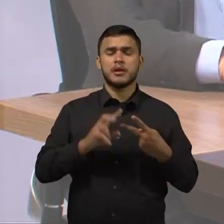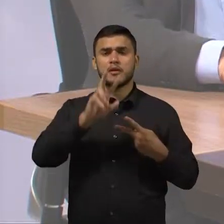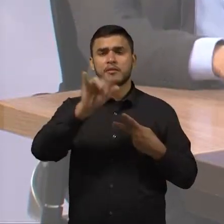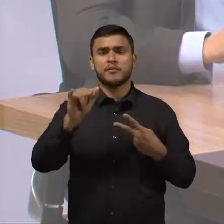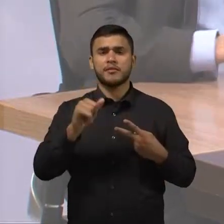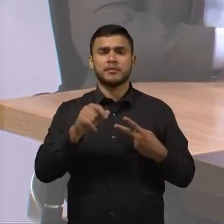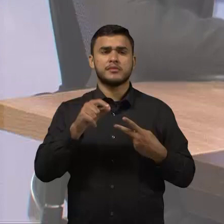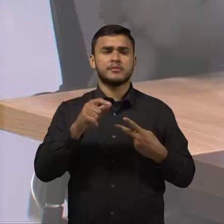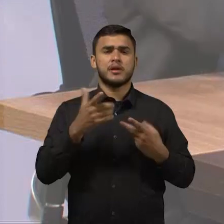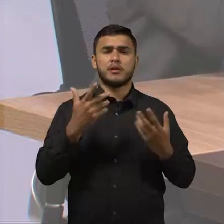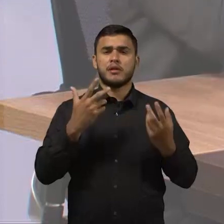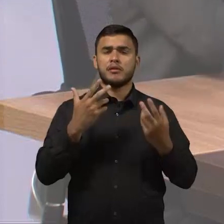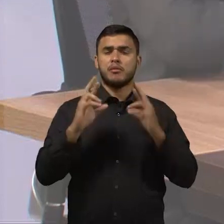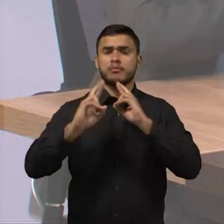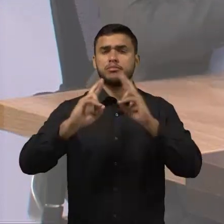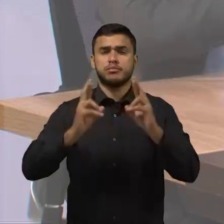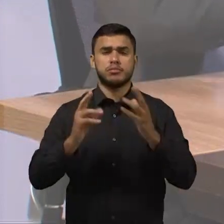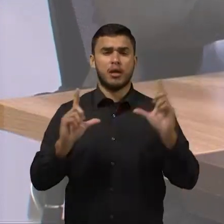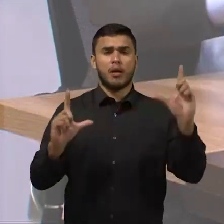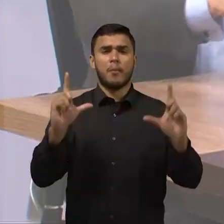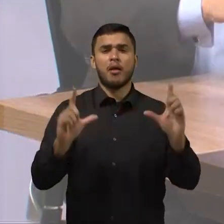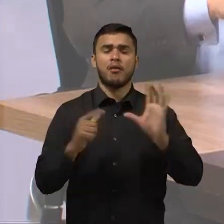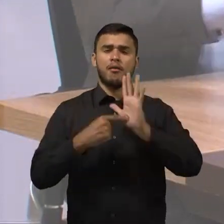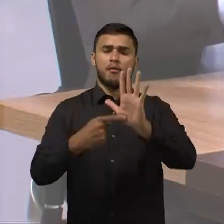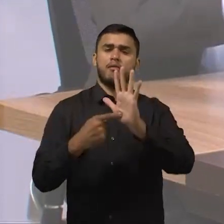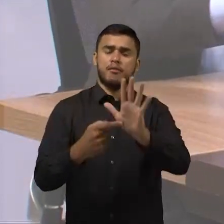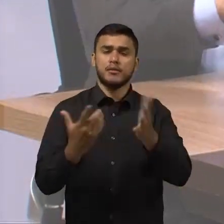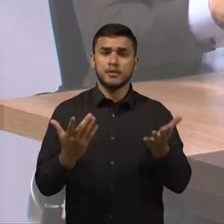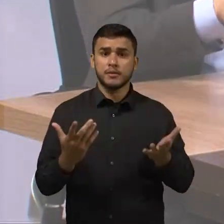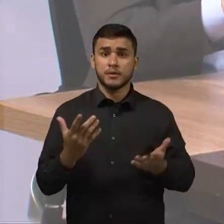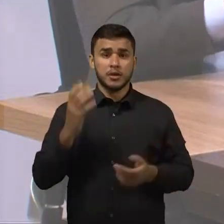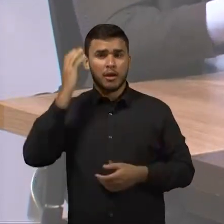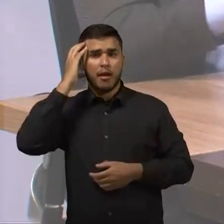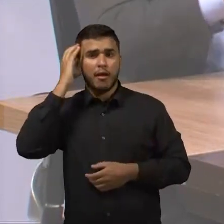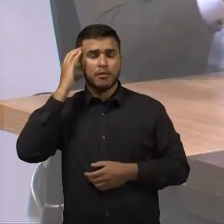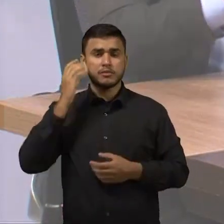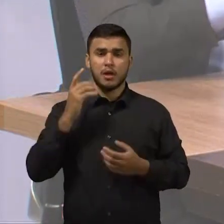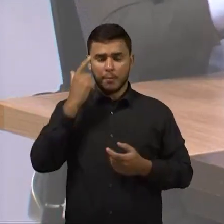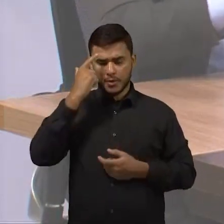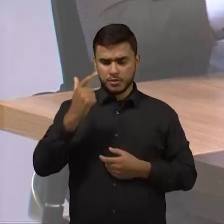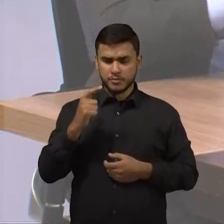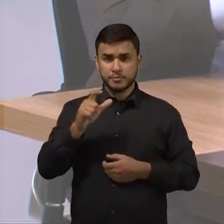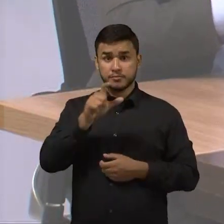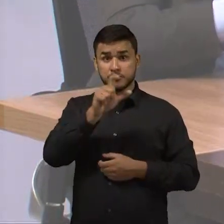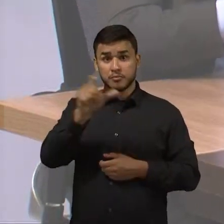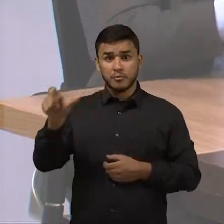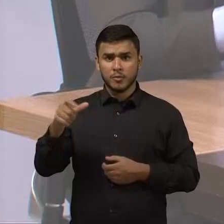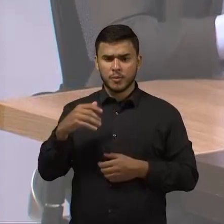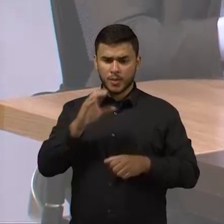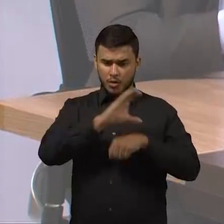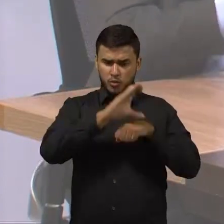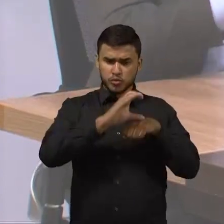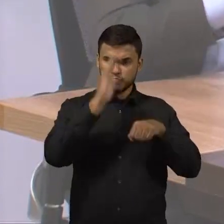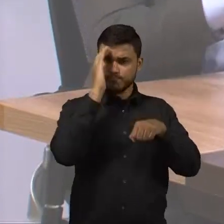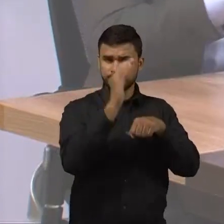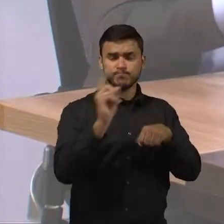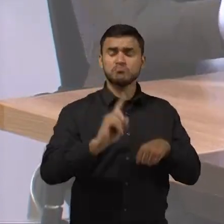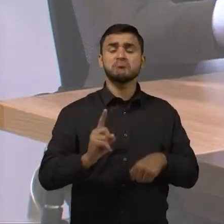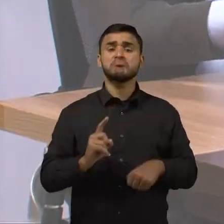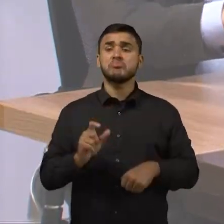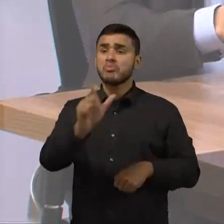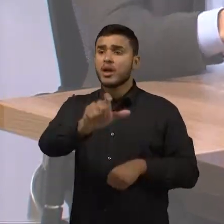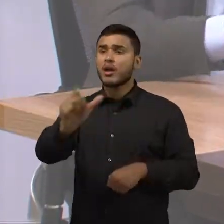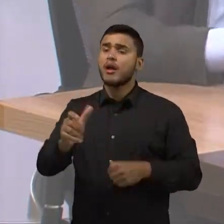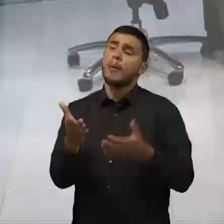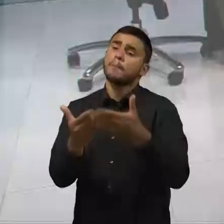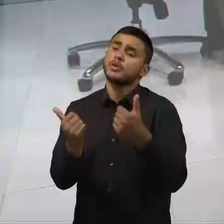a Jovem Pan, ao ir para... Fica lá a mídia tentando policiar não o sentimento de respeito à Constituição, mas o sentimento de